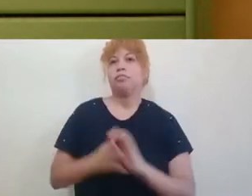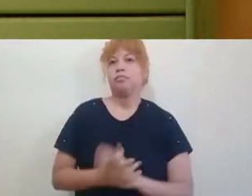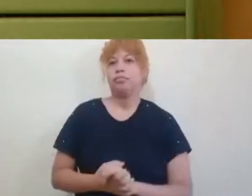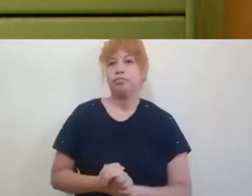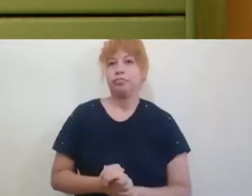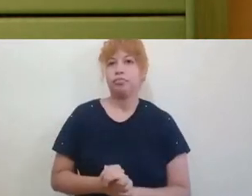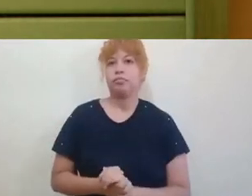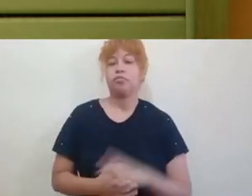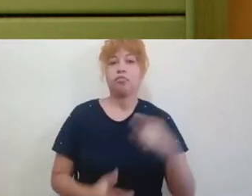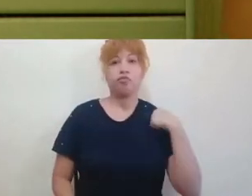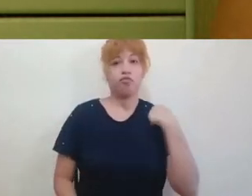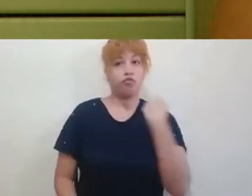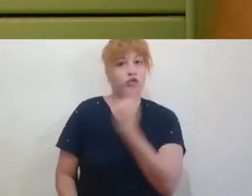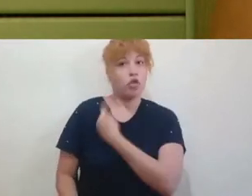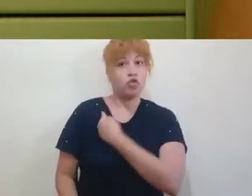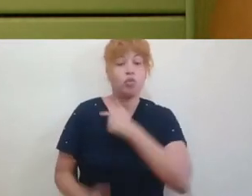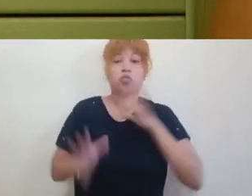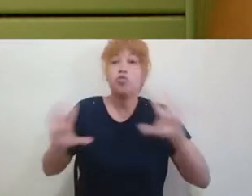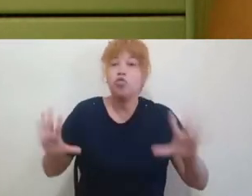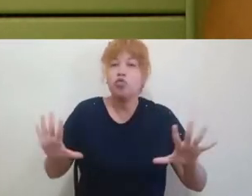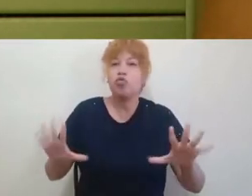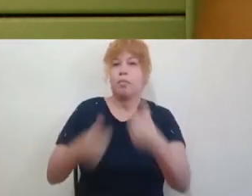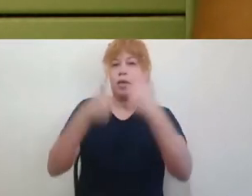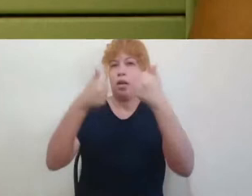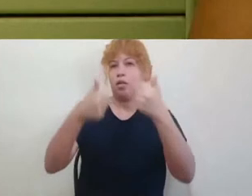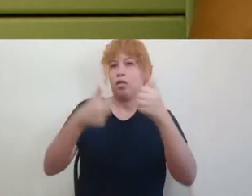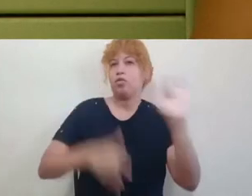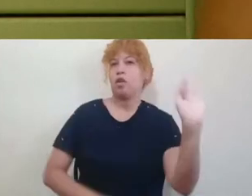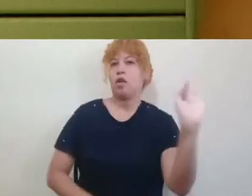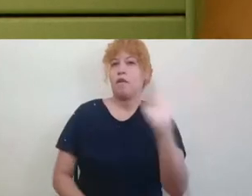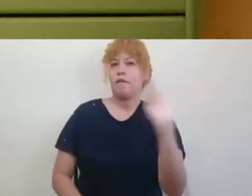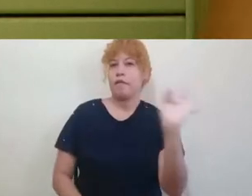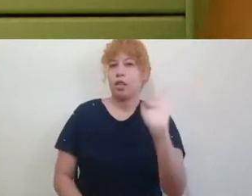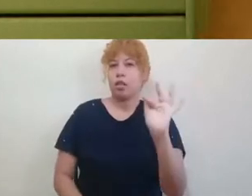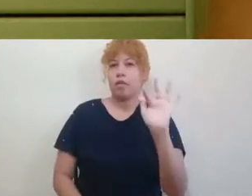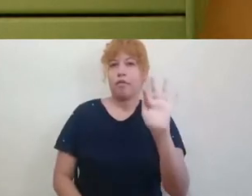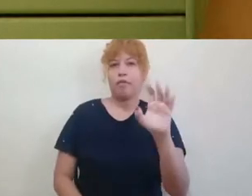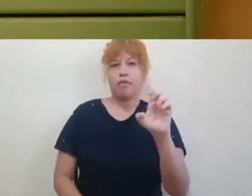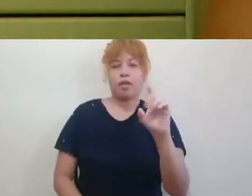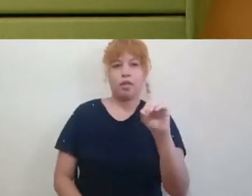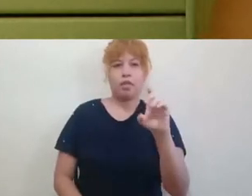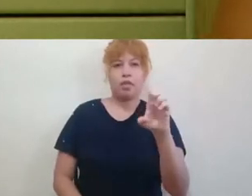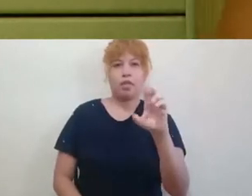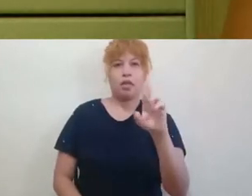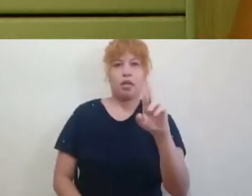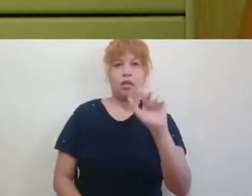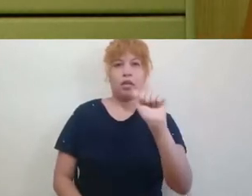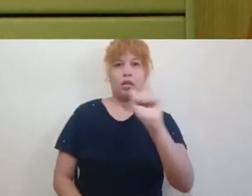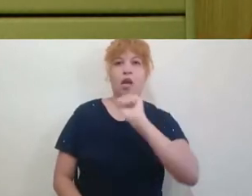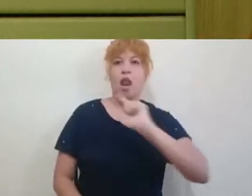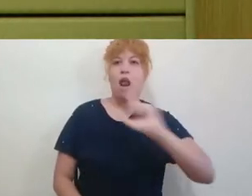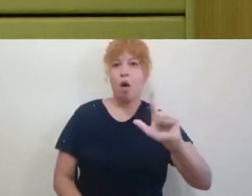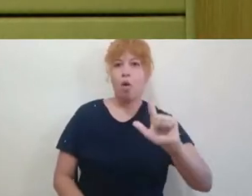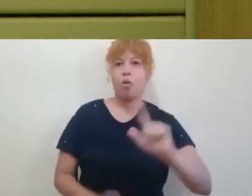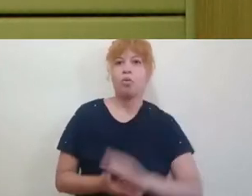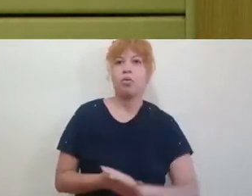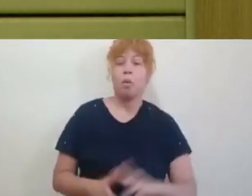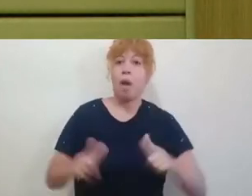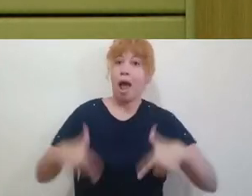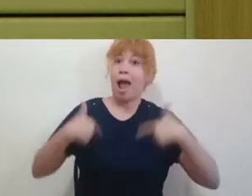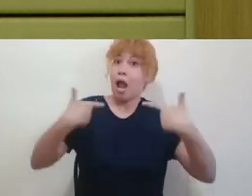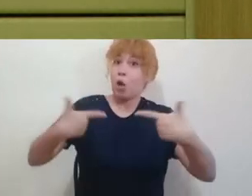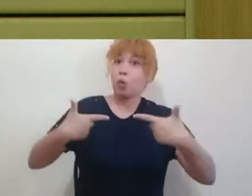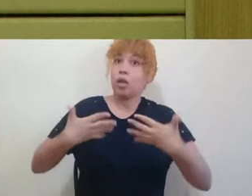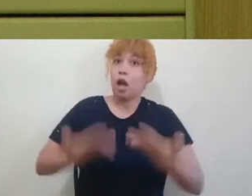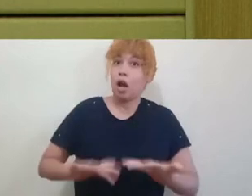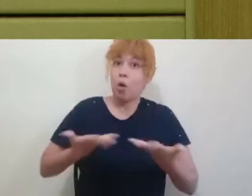profissionais, no mercado de trabalho, no mundo do trabalho. Seja qual for a escolha de vocês, a partir de agora,